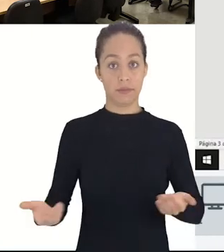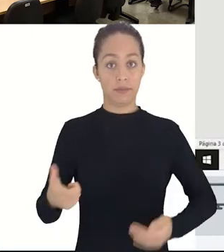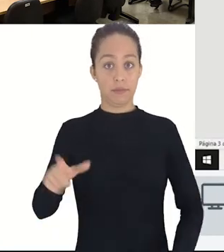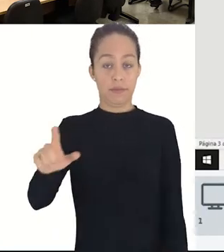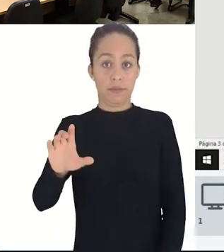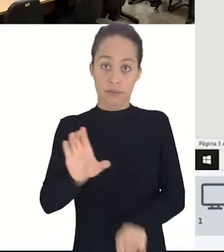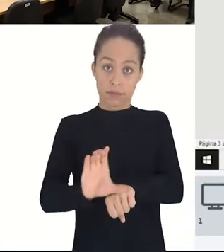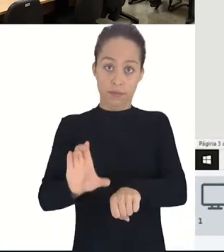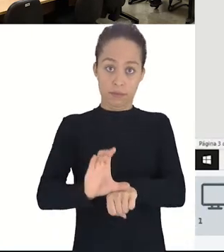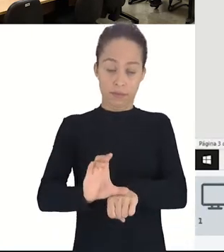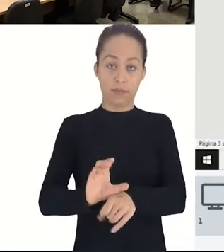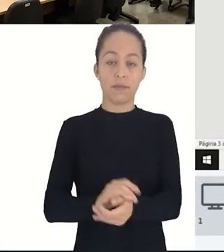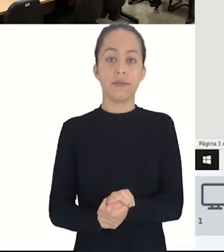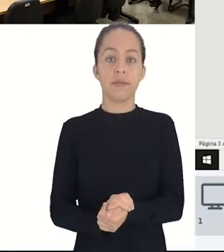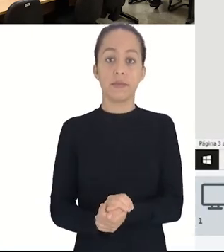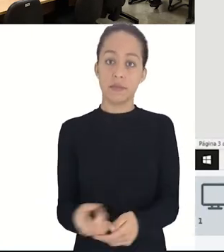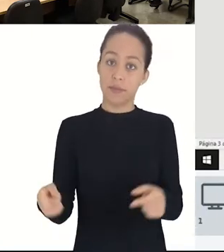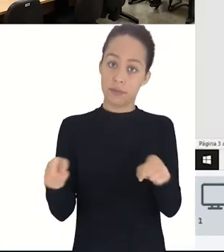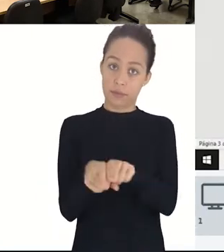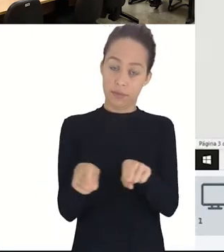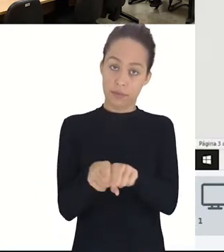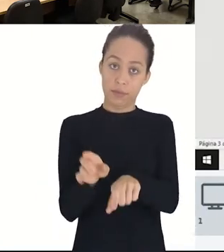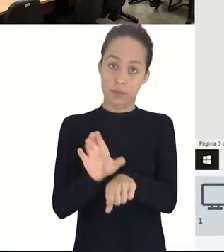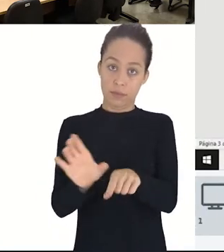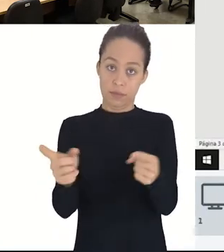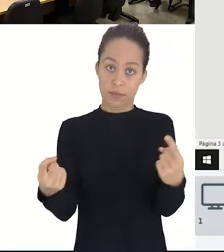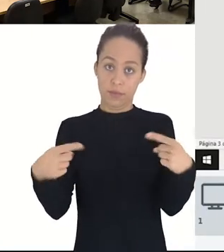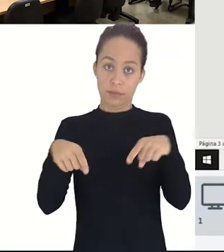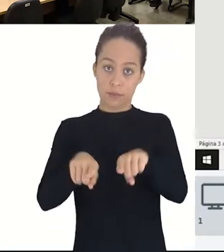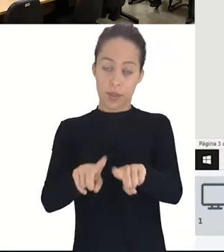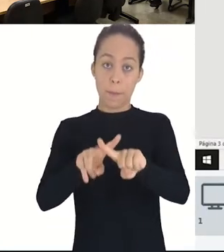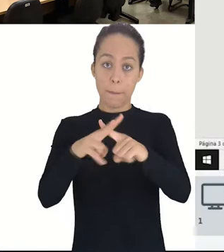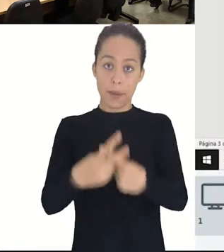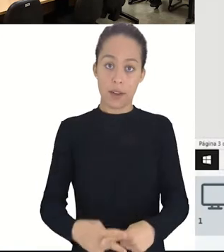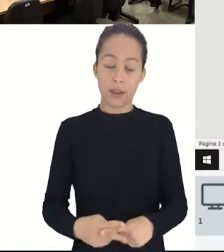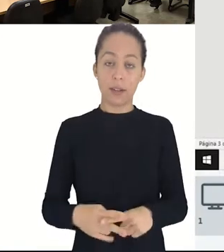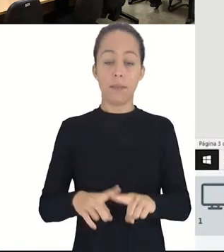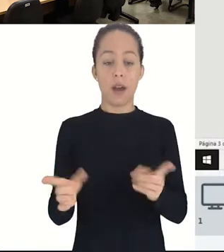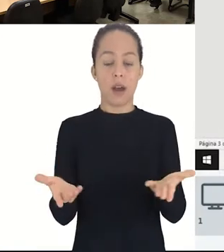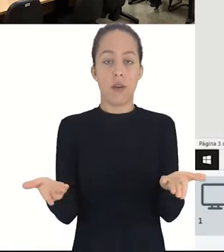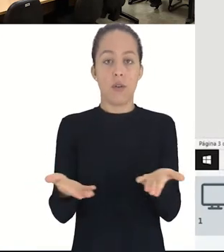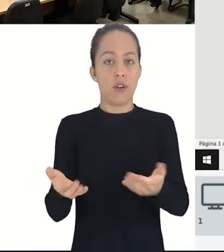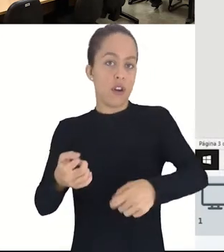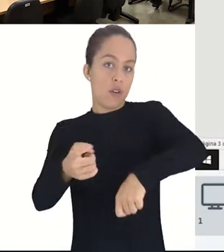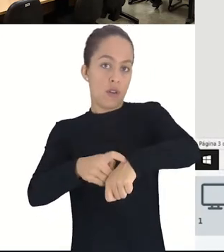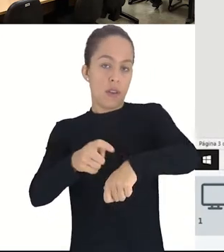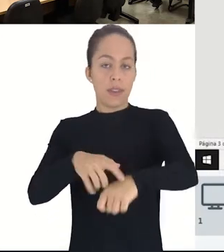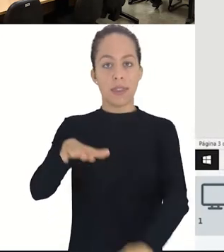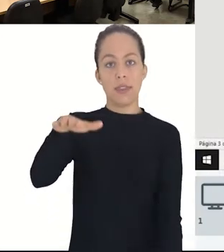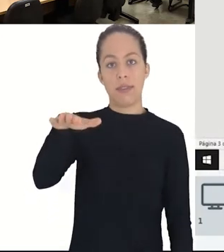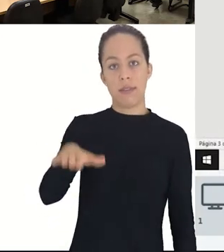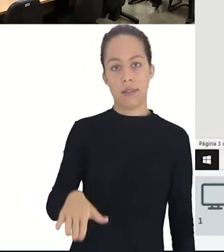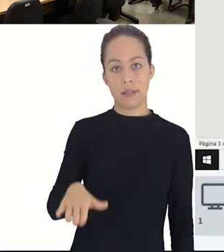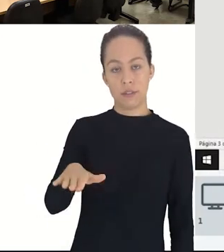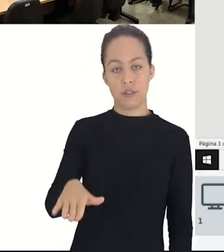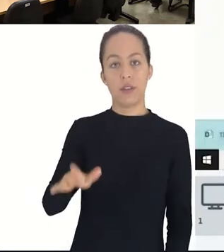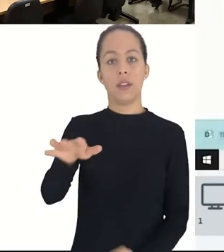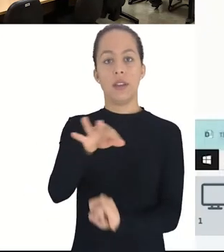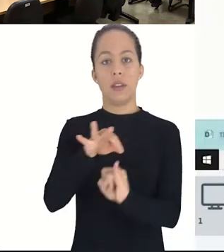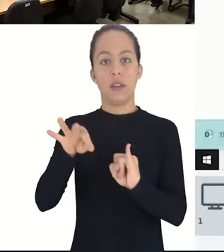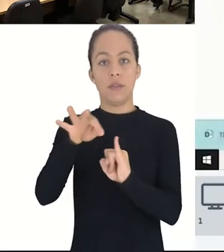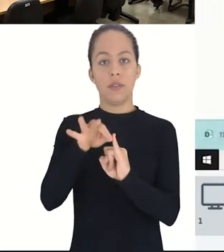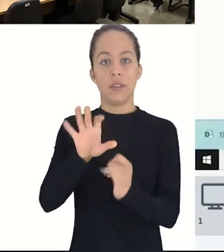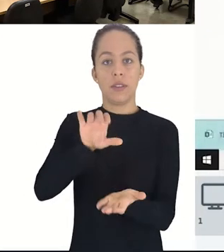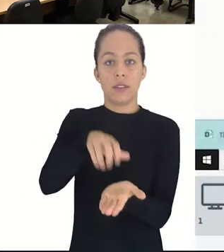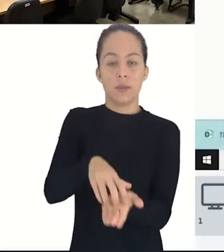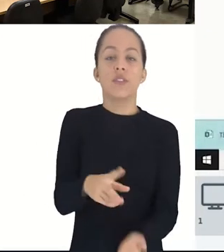Próximo curso também é um curso concomitante em mecânica, mas dessa vez vespertino do Campus